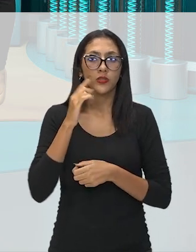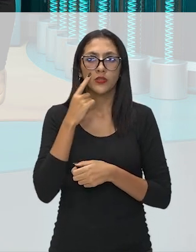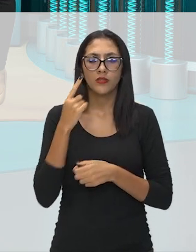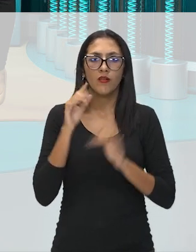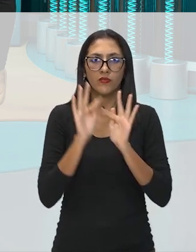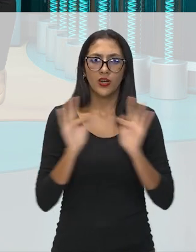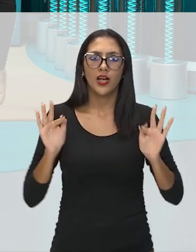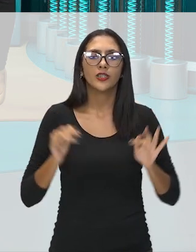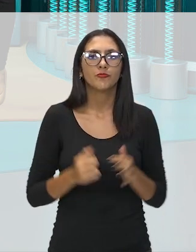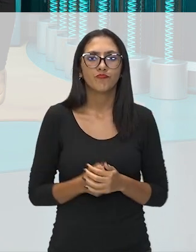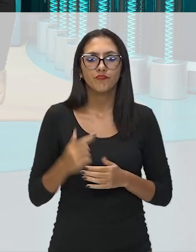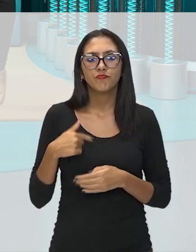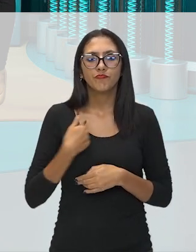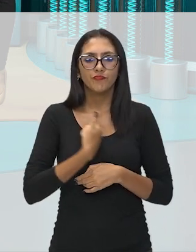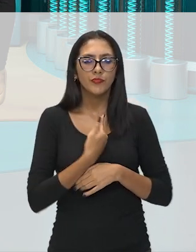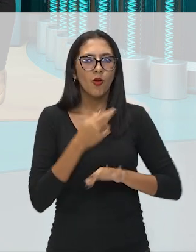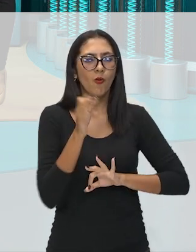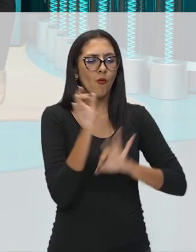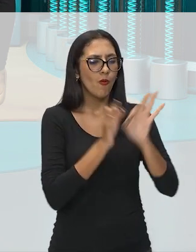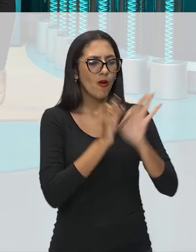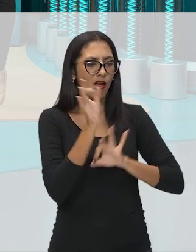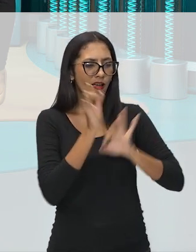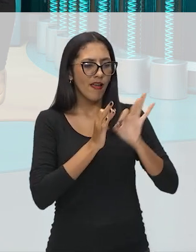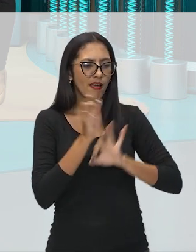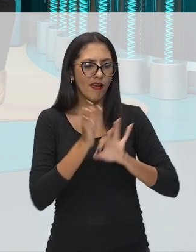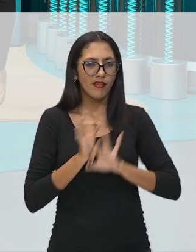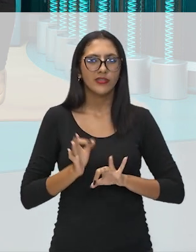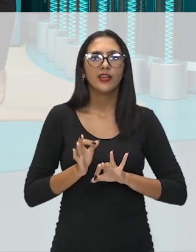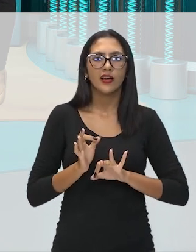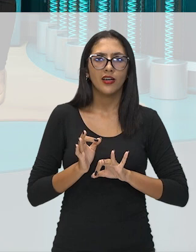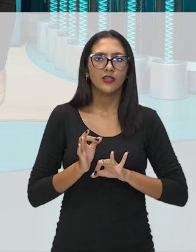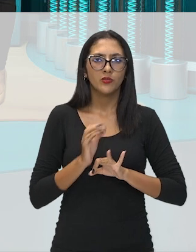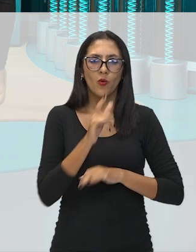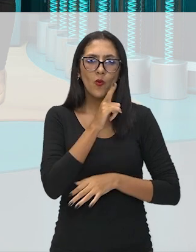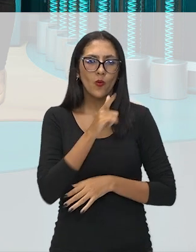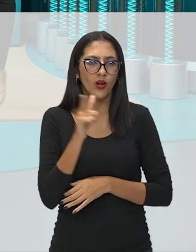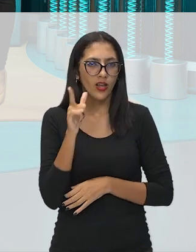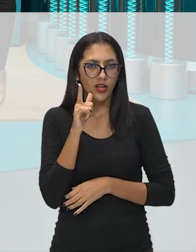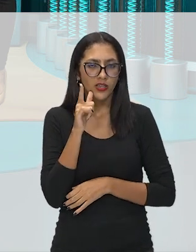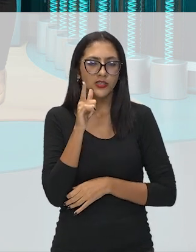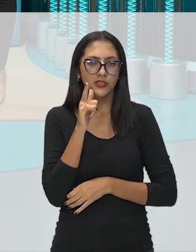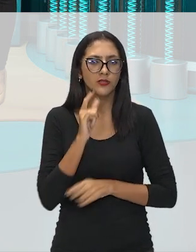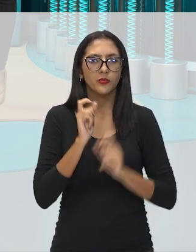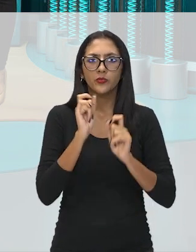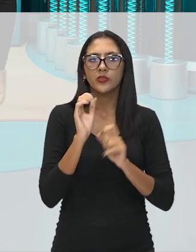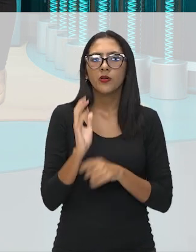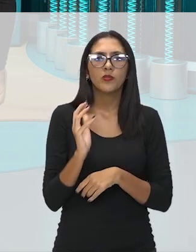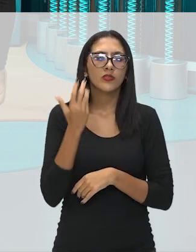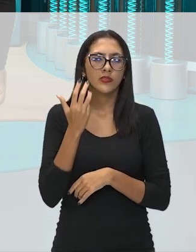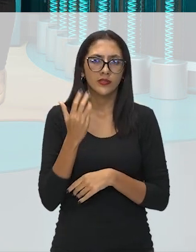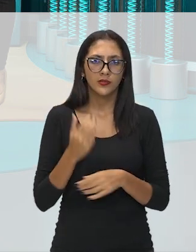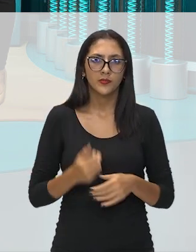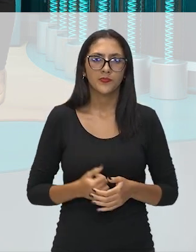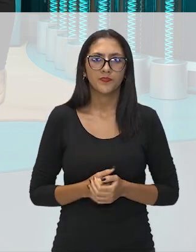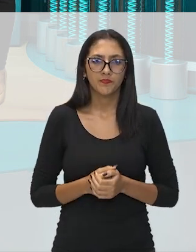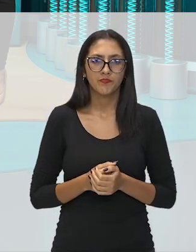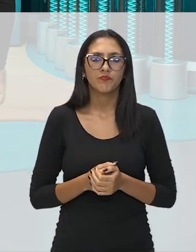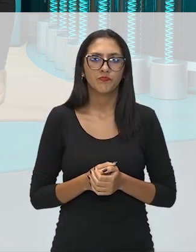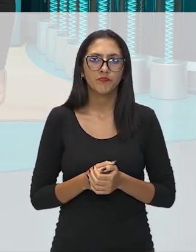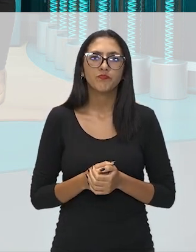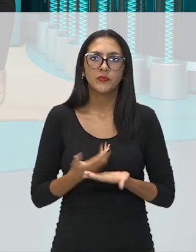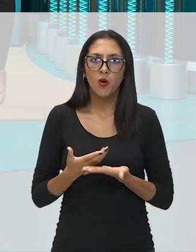o piquenique, o que aconteceu? Então, duas ações assim ao mesmo tempo, com tempos verbais diferentes, né? Começou